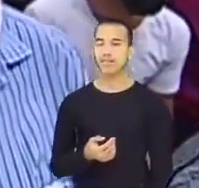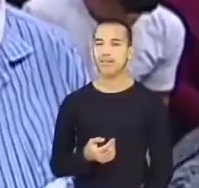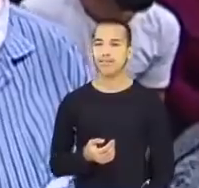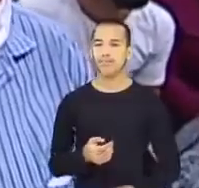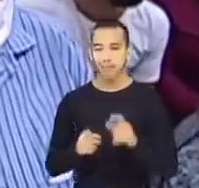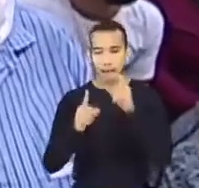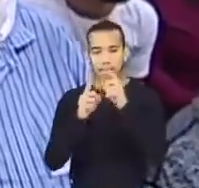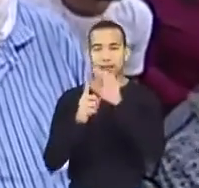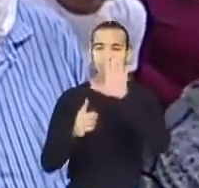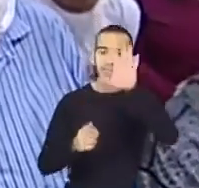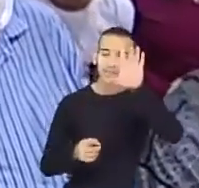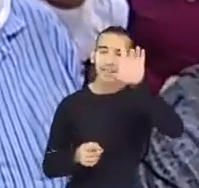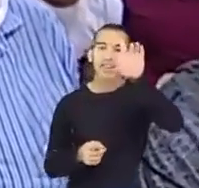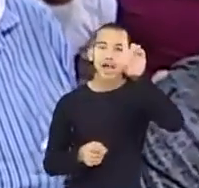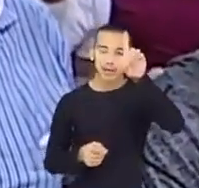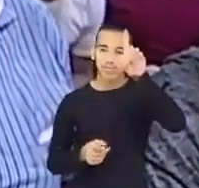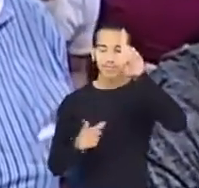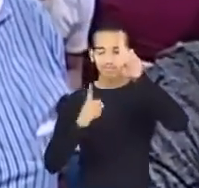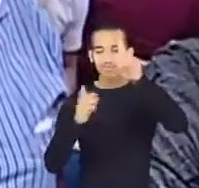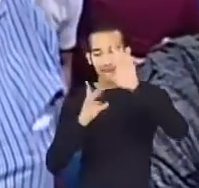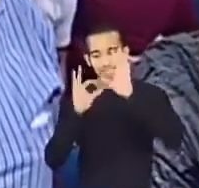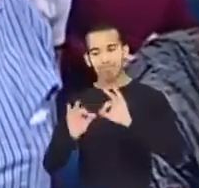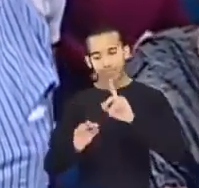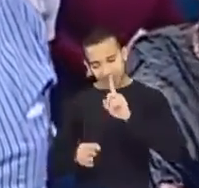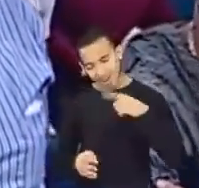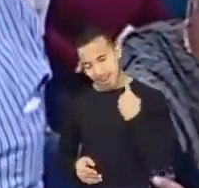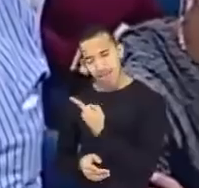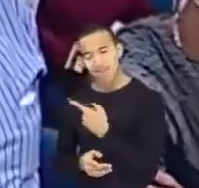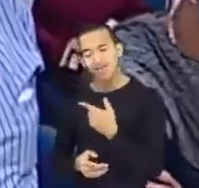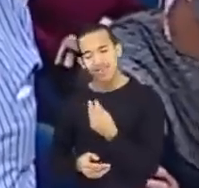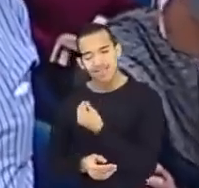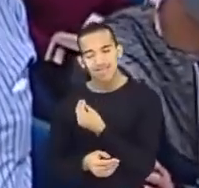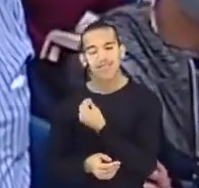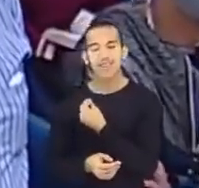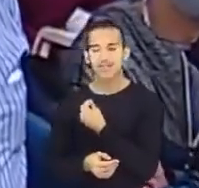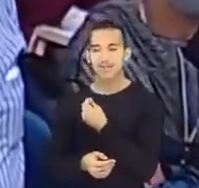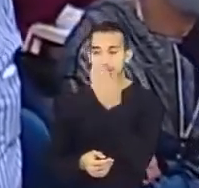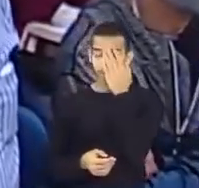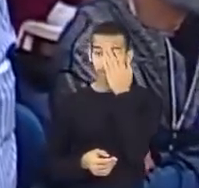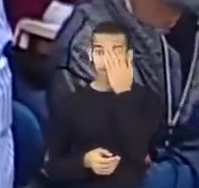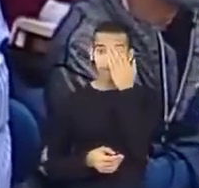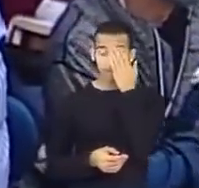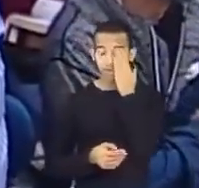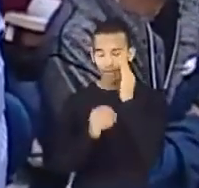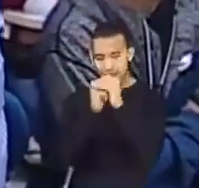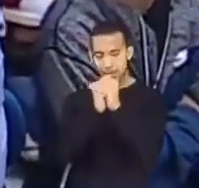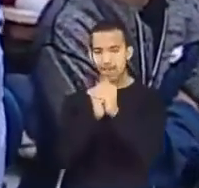É a palavra de Deus que garante a nossa integridade, aprendiz. Amém?